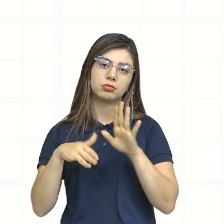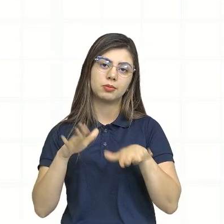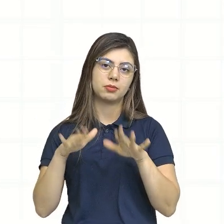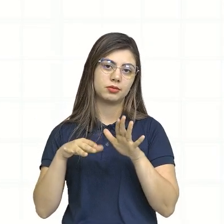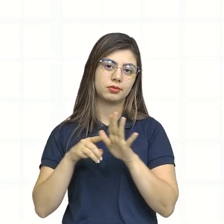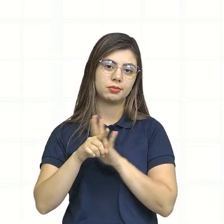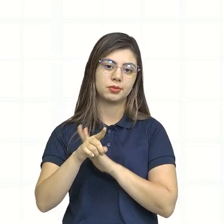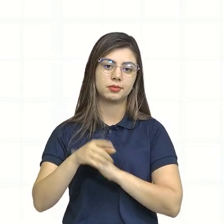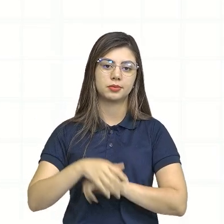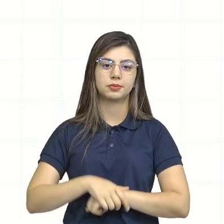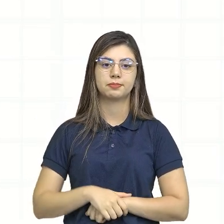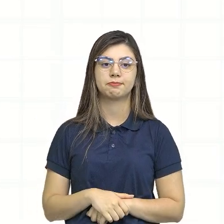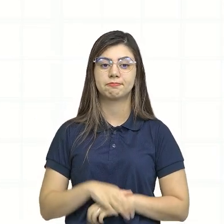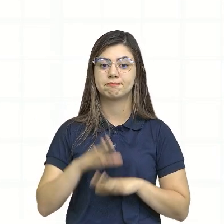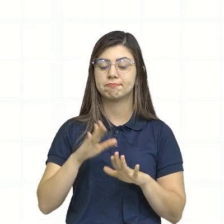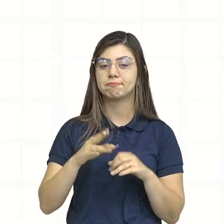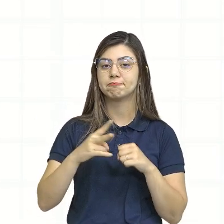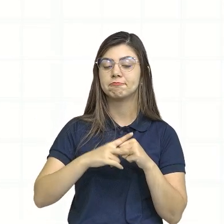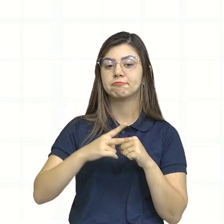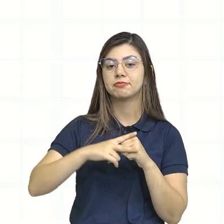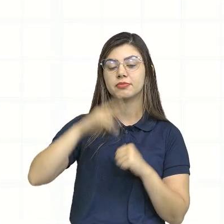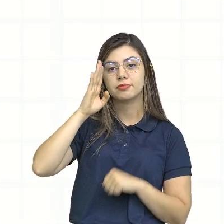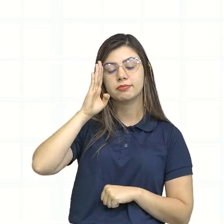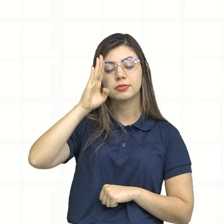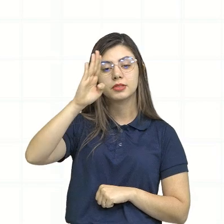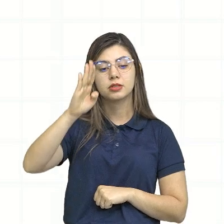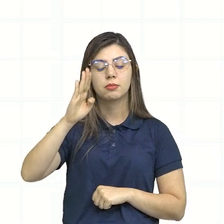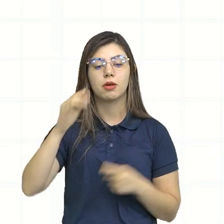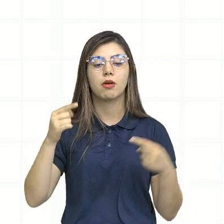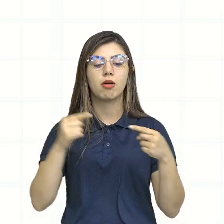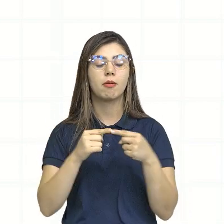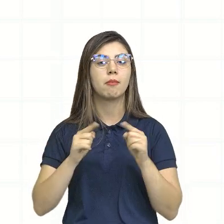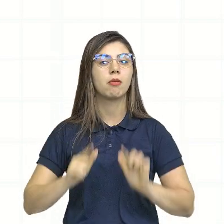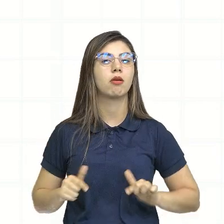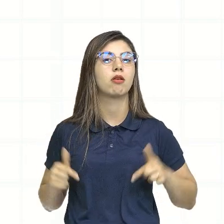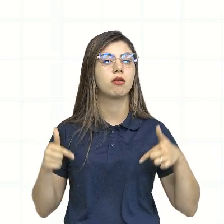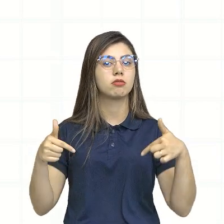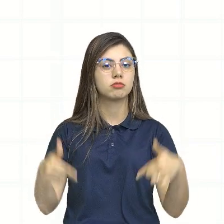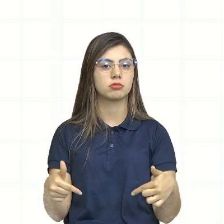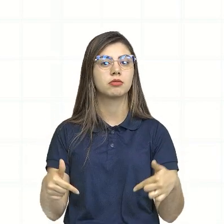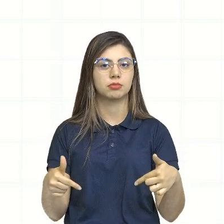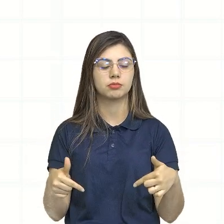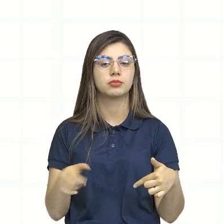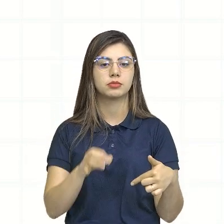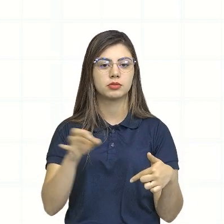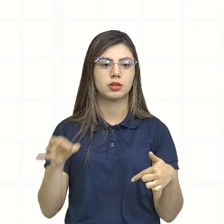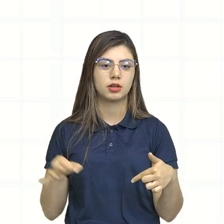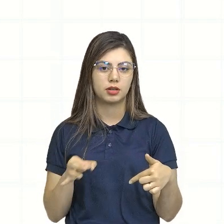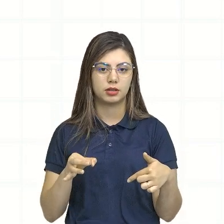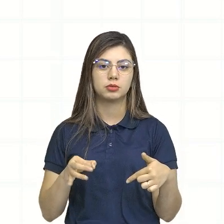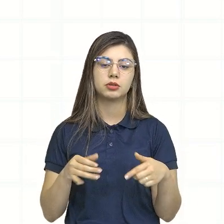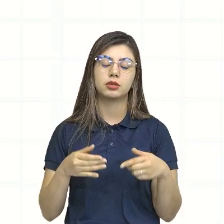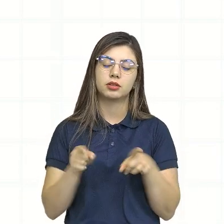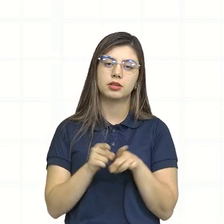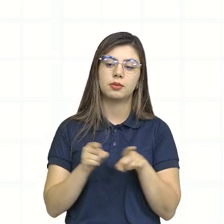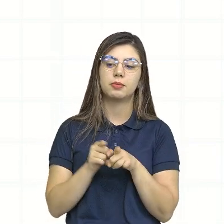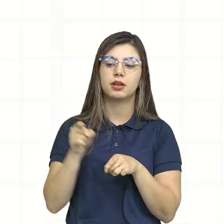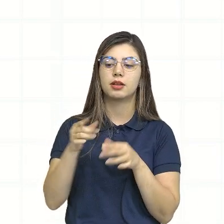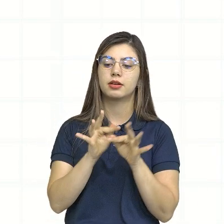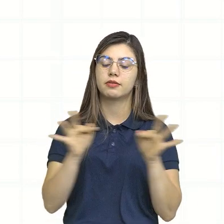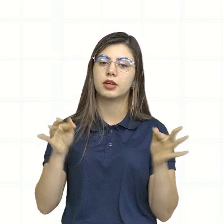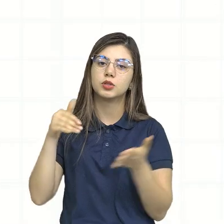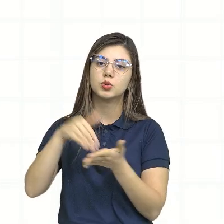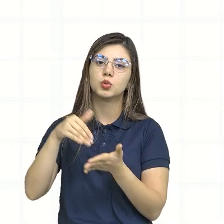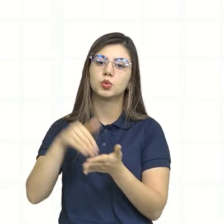E o verbo principal ali no caso, né, que vai indicar de fato a ação. E é claro, o ponto de interrogação lá, que em língua inglesa é